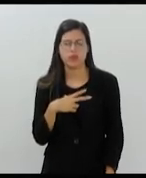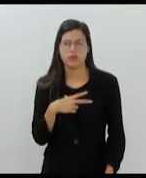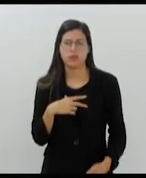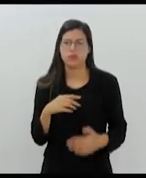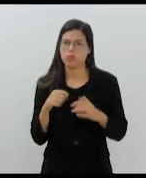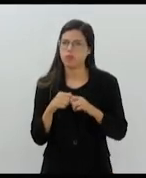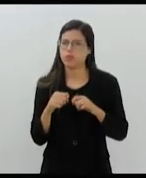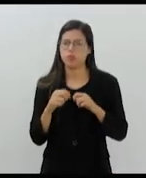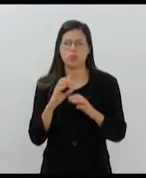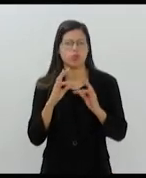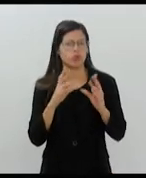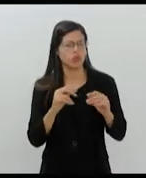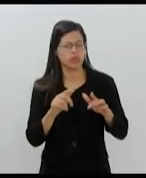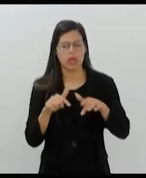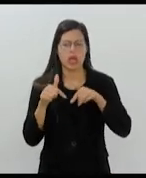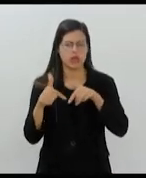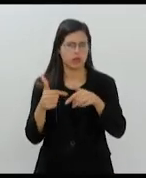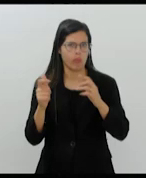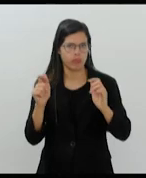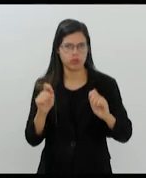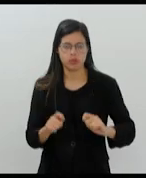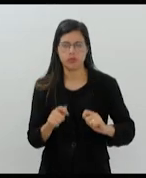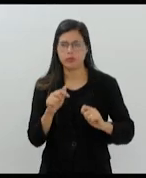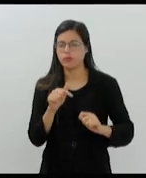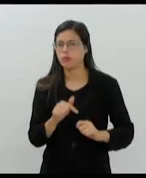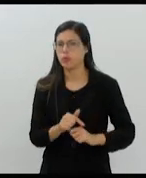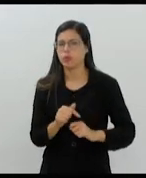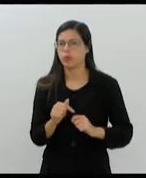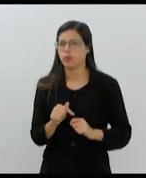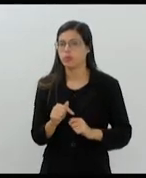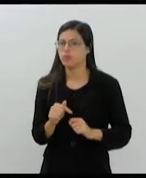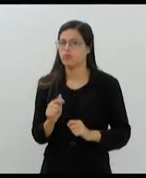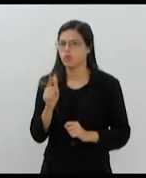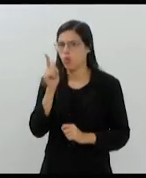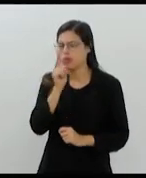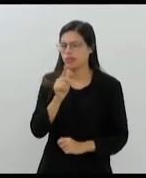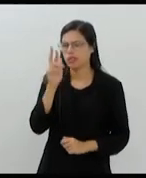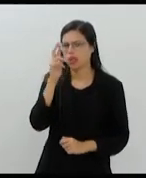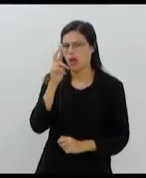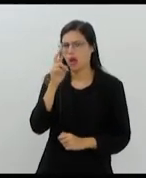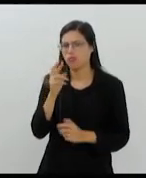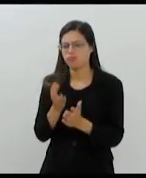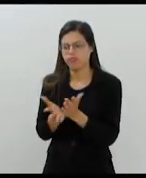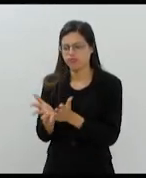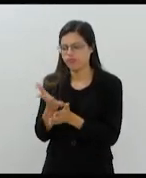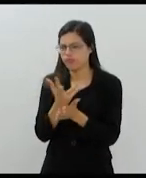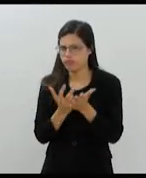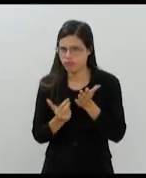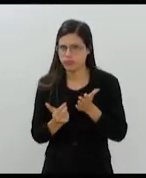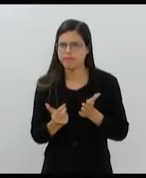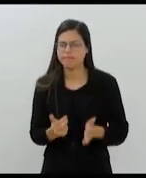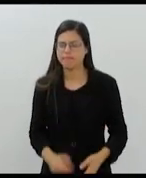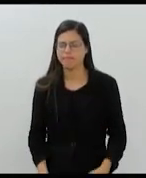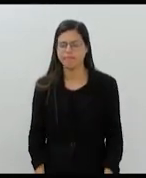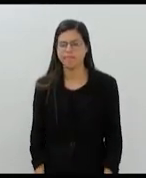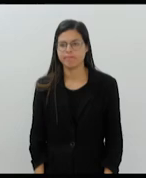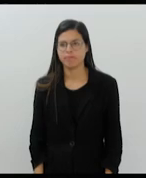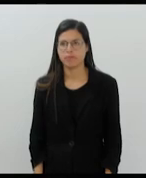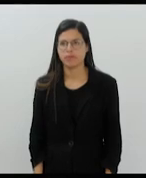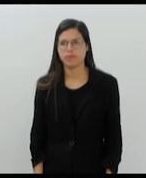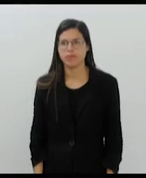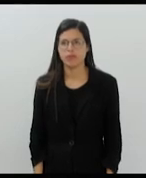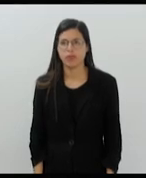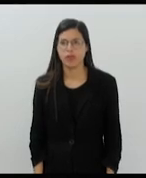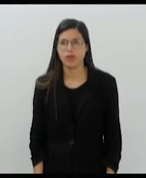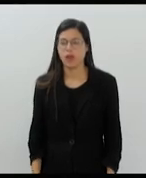medidas possíveis para que tudo seja apurado com rigor.